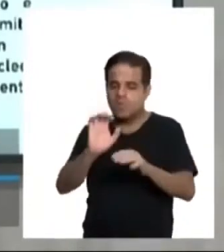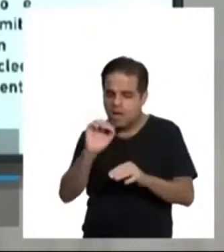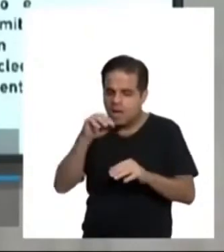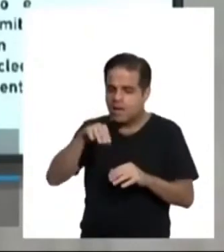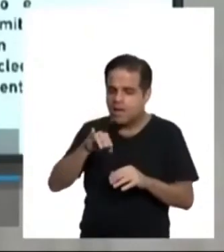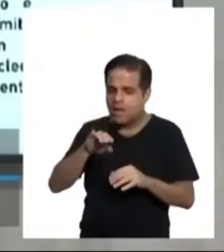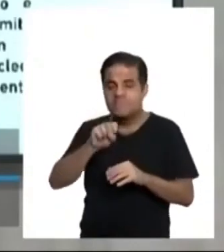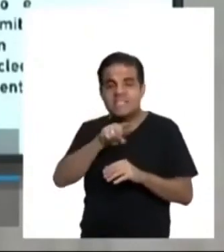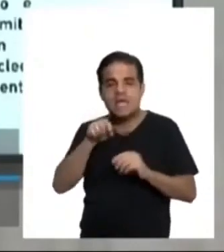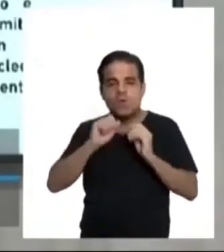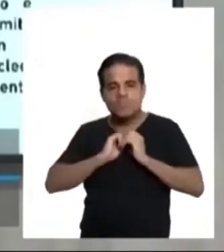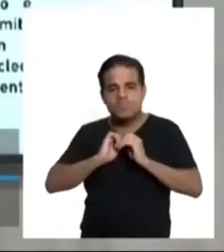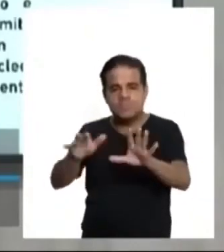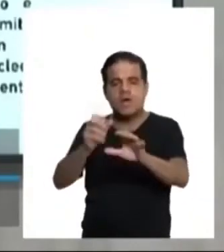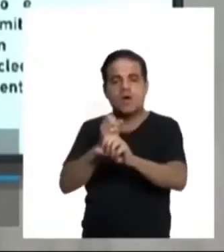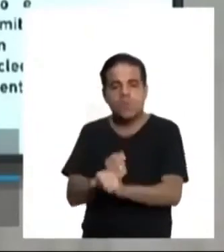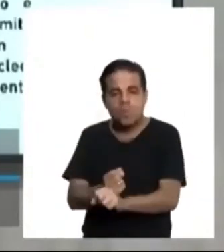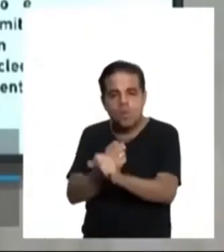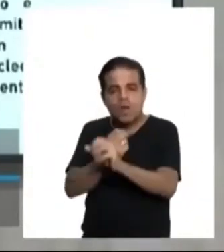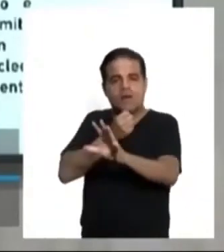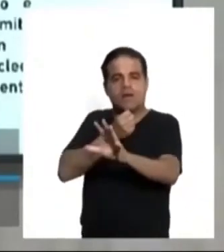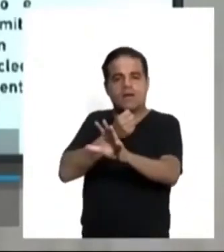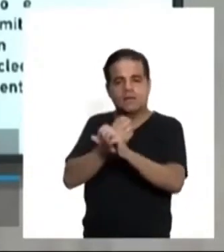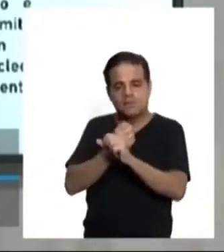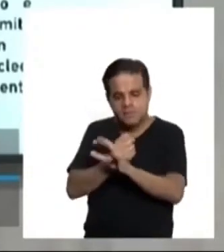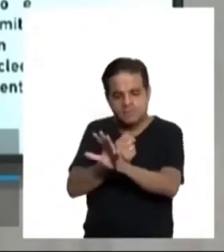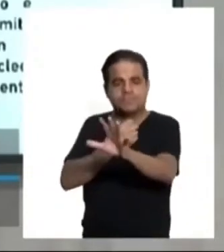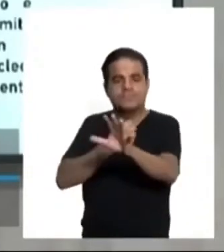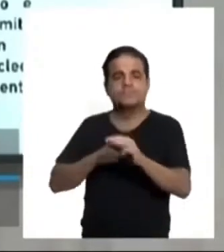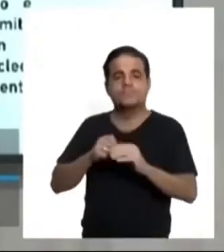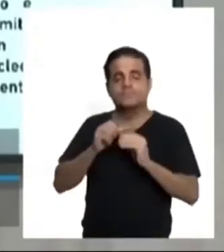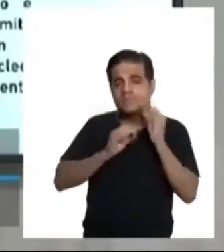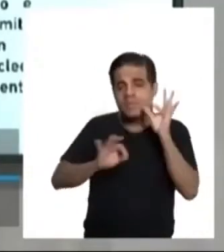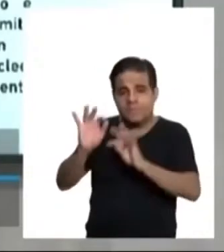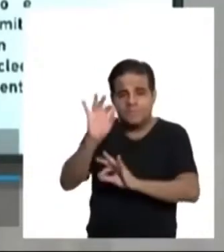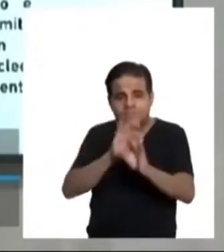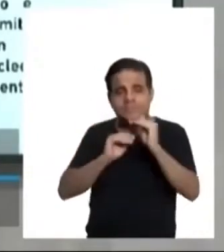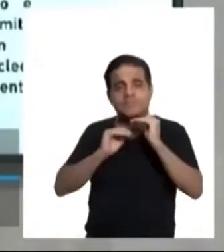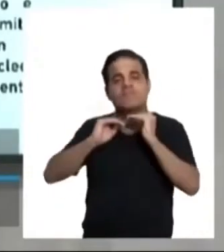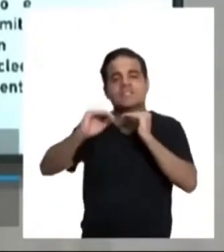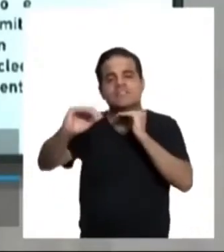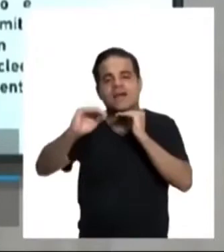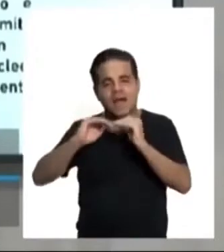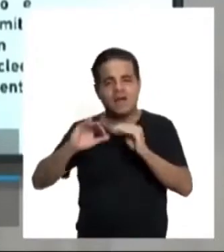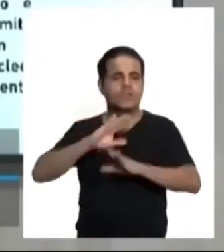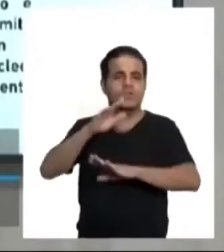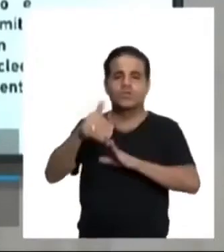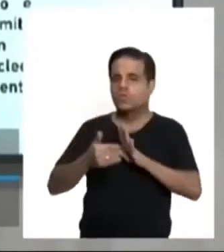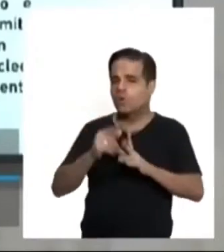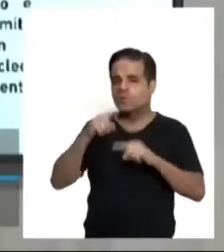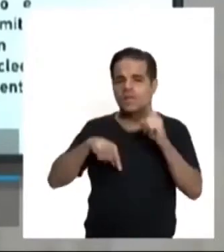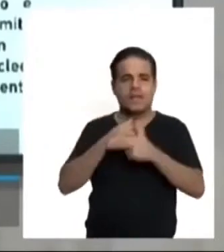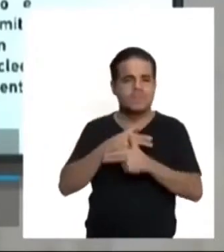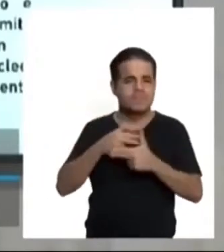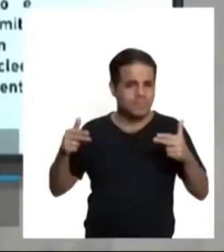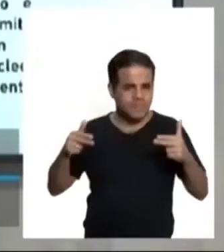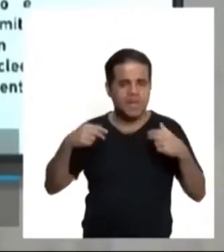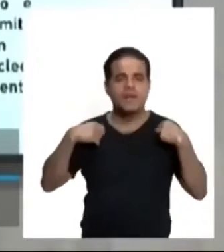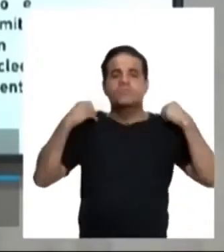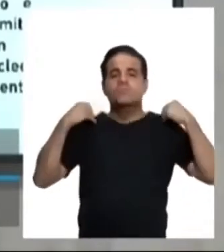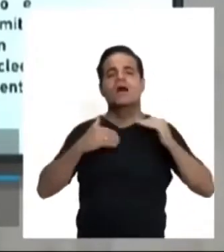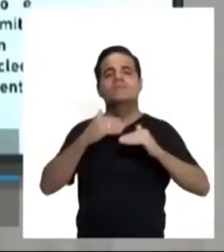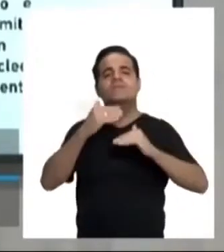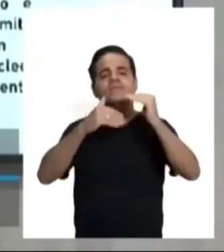instabilidade nuclear são partículas que vão sair do núcleo para ficar estável. Porque todo elemento radioativo, a tendência